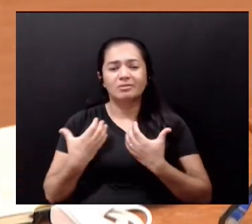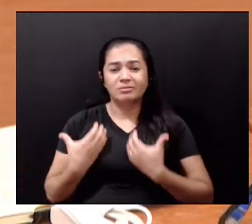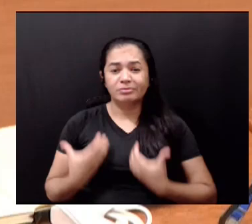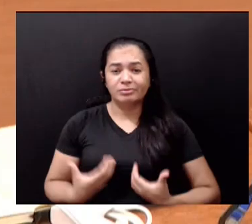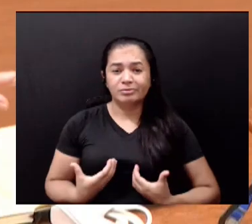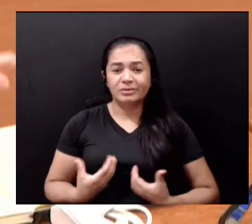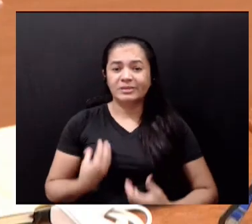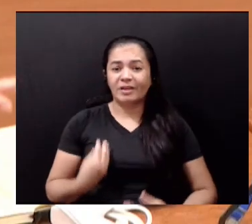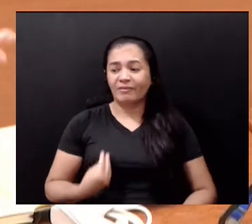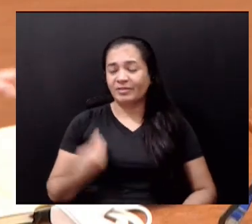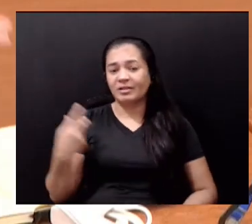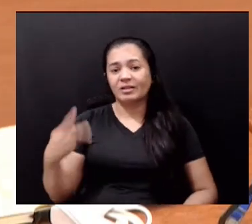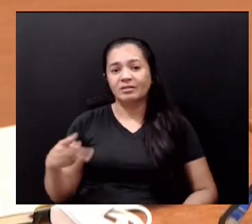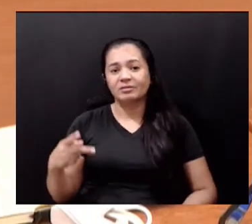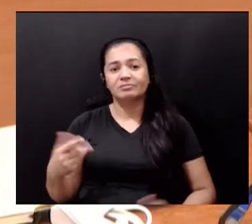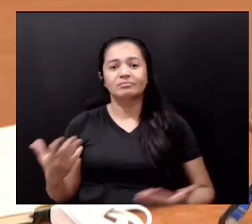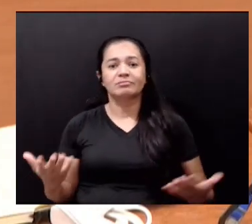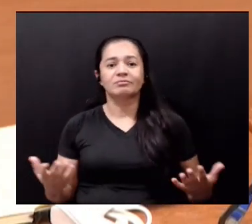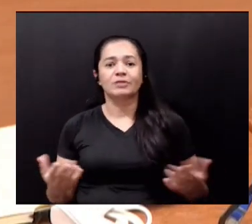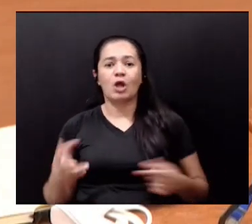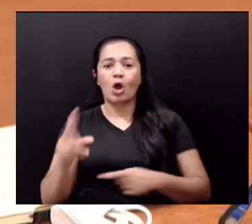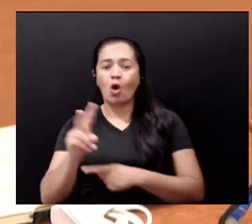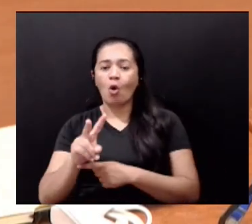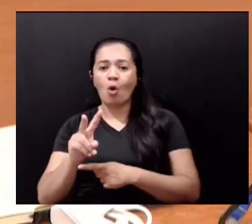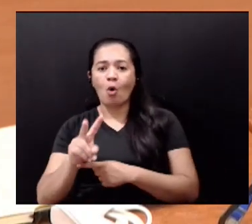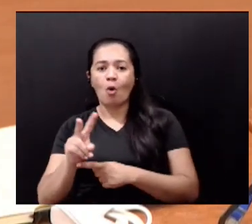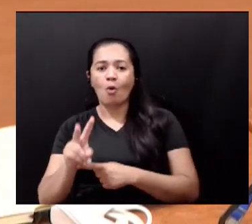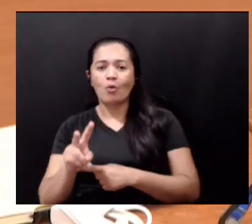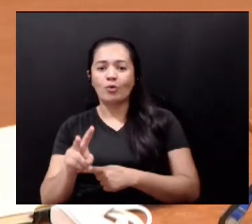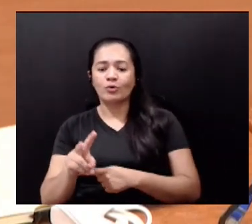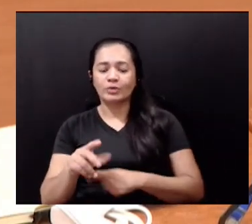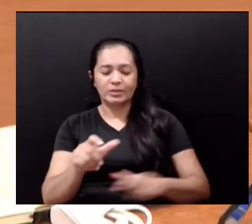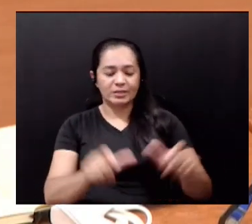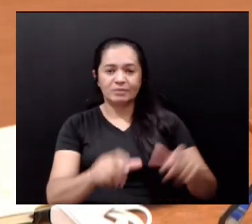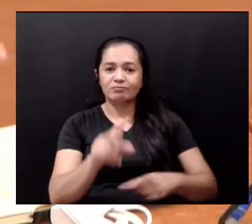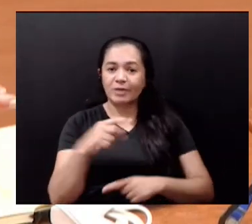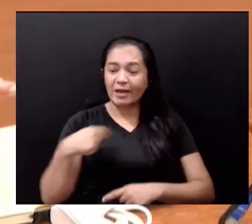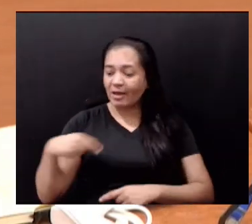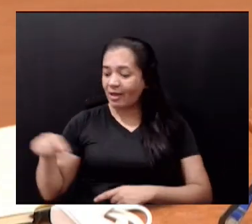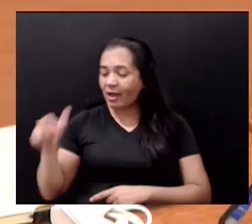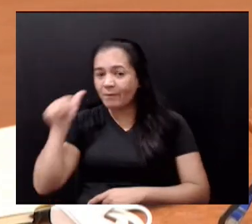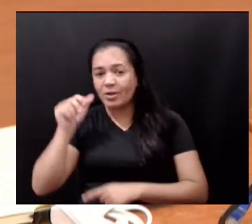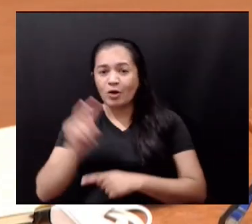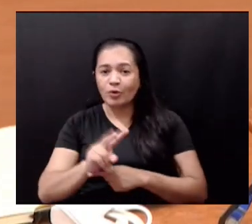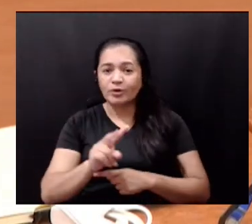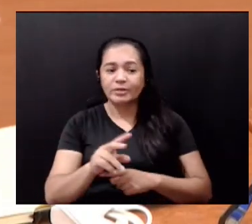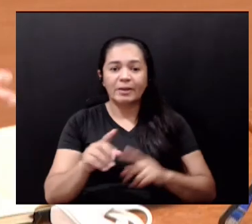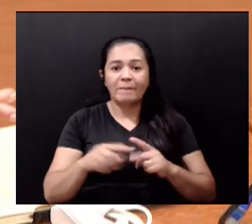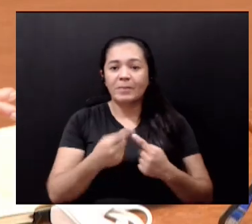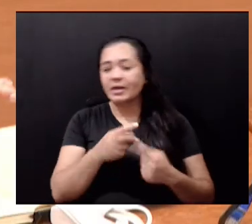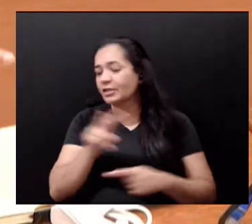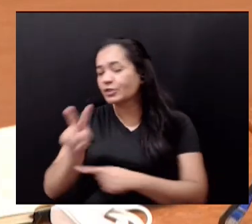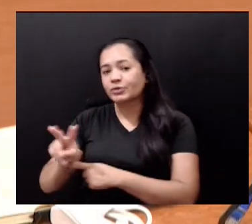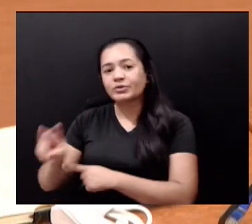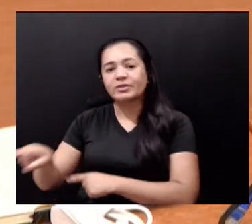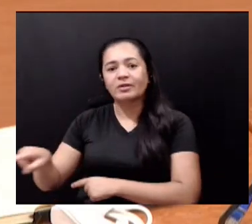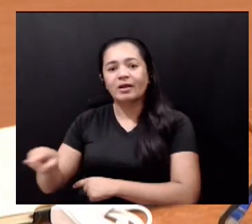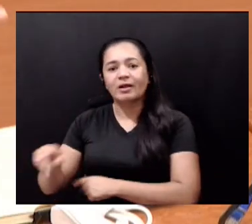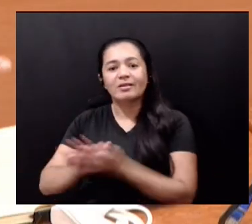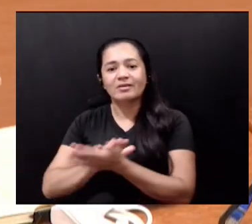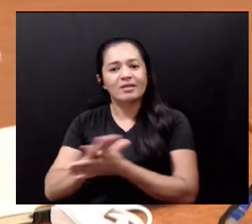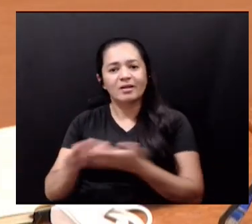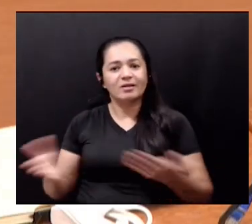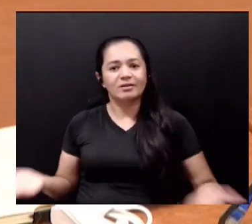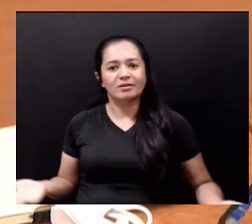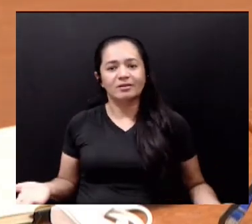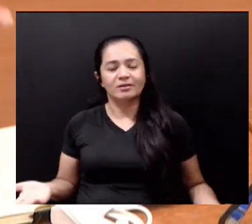que cuidam de tantas pessoas e não tem quem cuide delas. Então, todo esse contexto ele ainda é agravado por uma